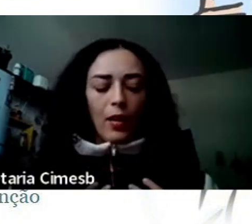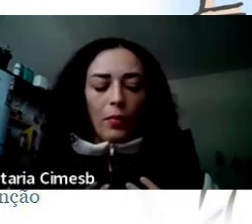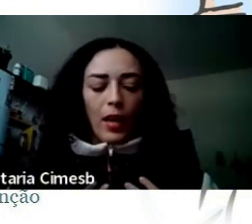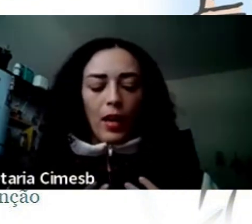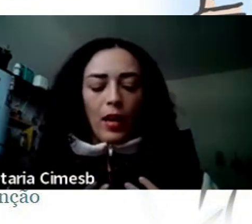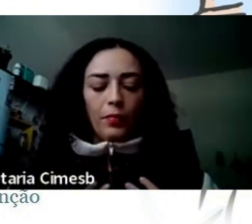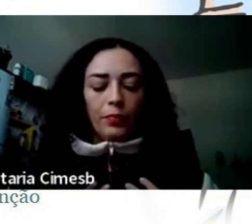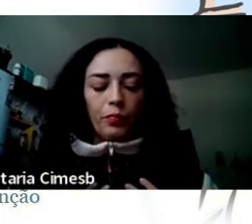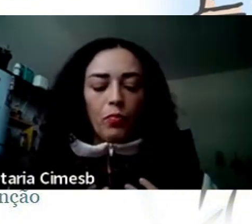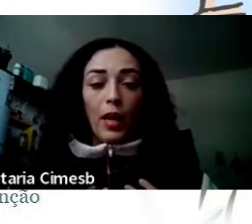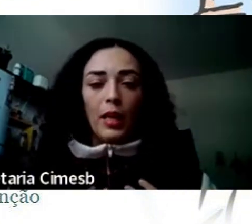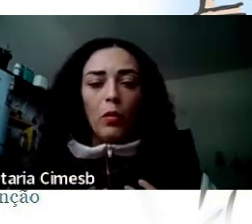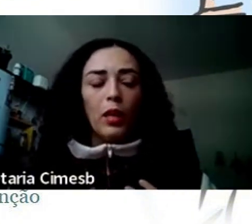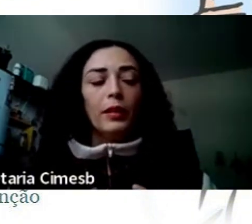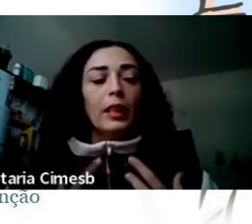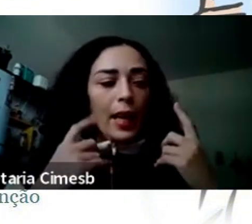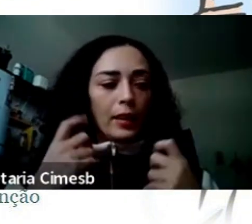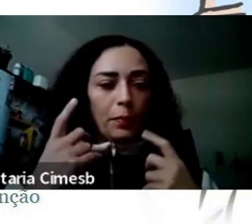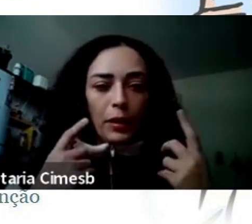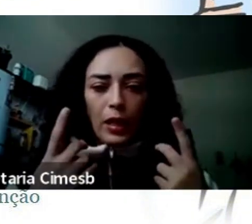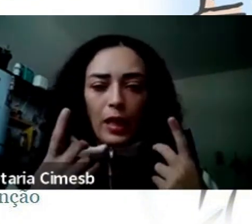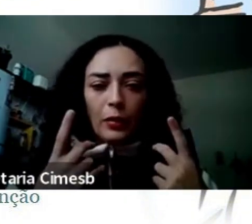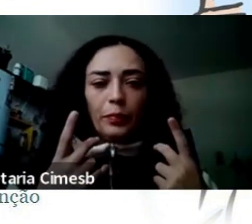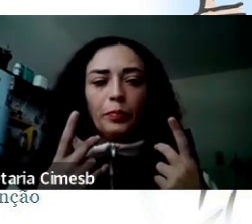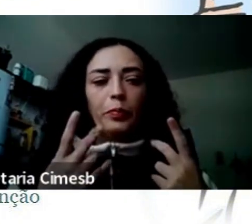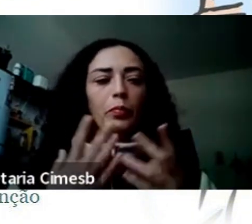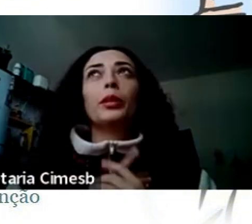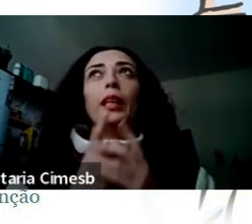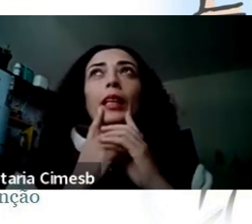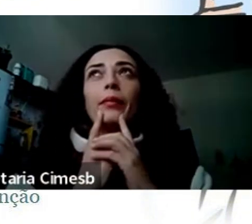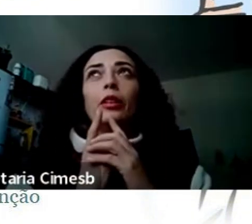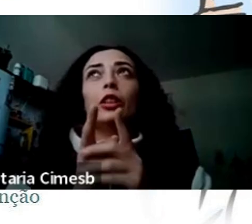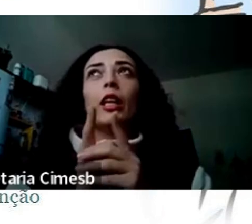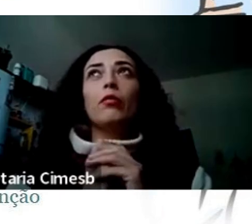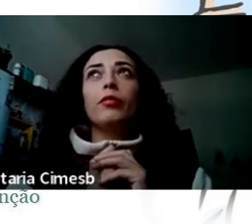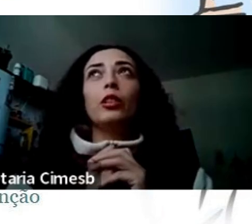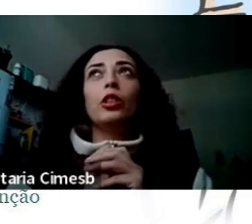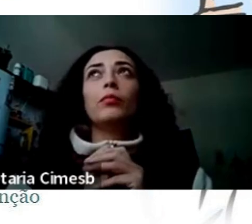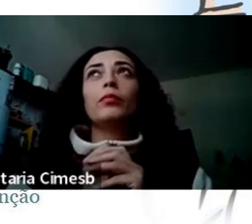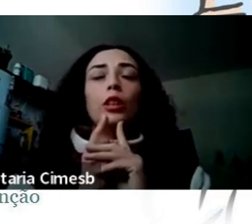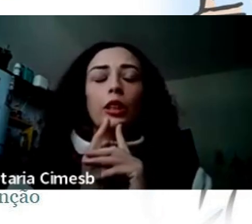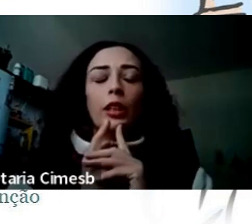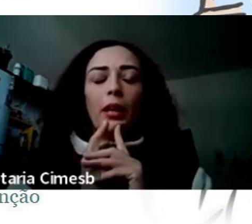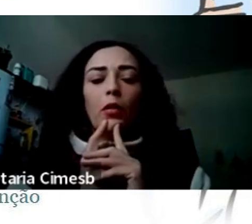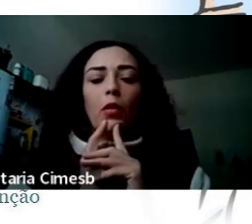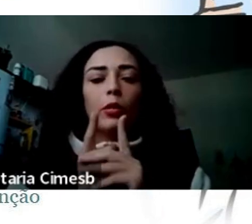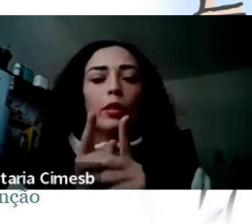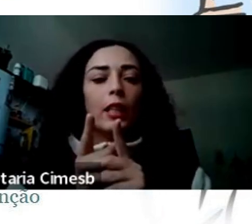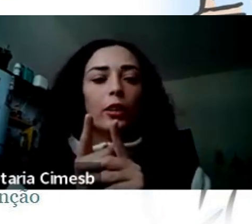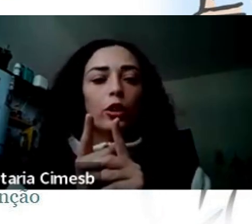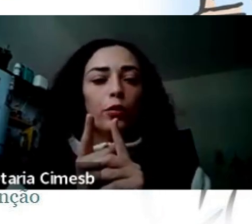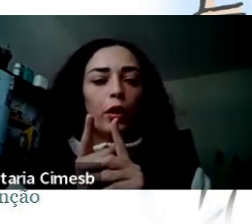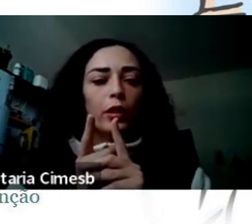também é uma língua que requer expressão, porque a gente que é ouvinte, a gente trabalha com